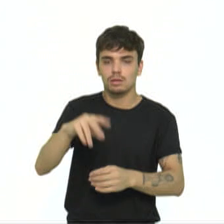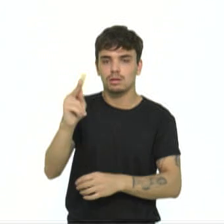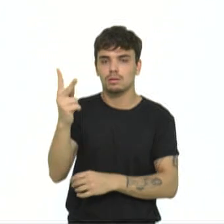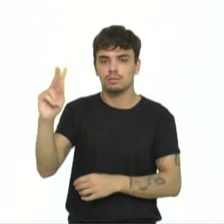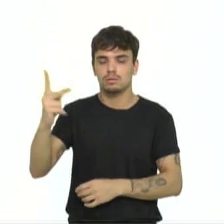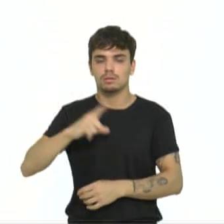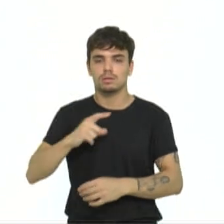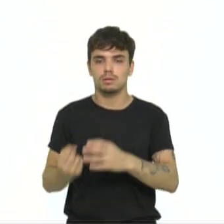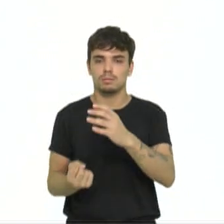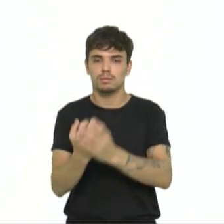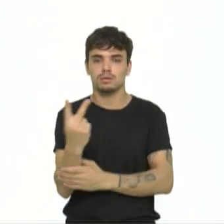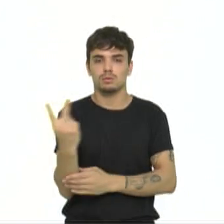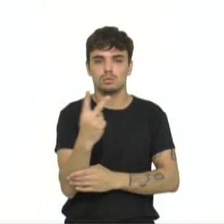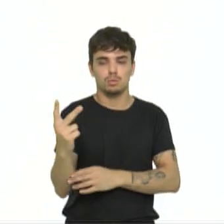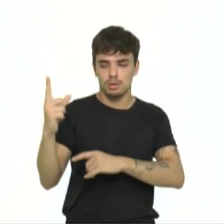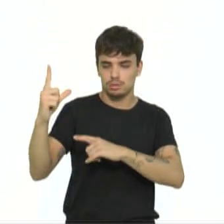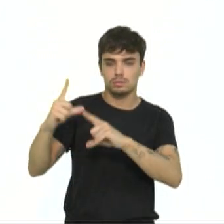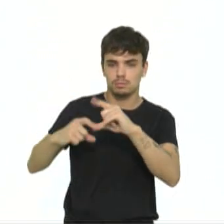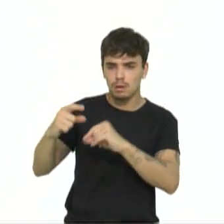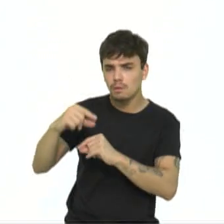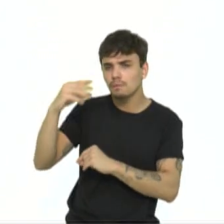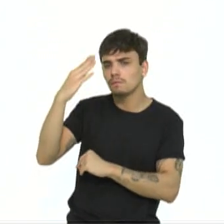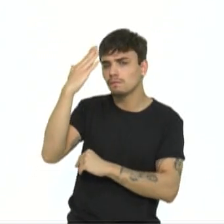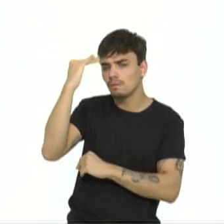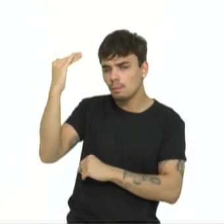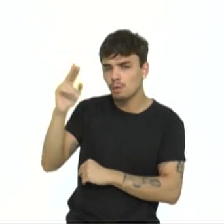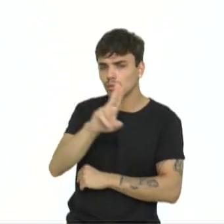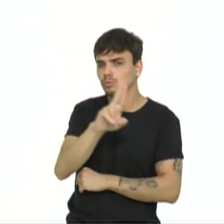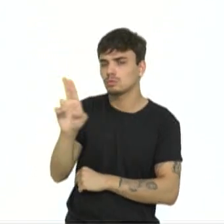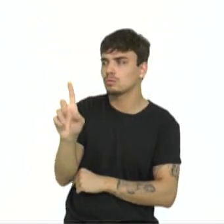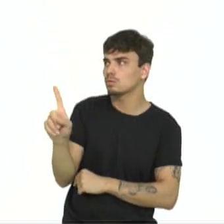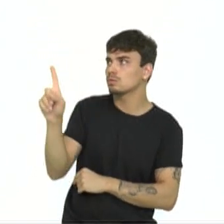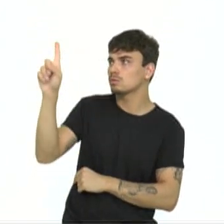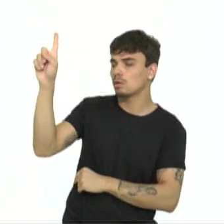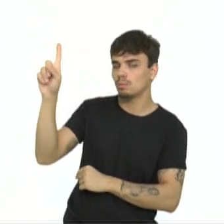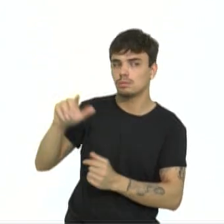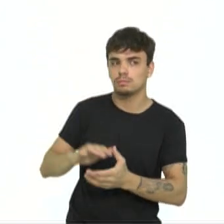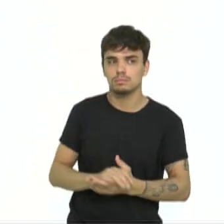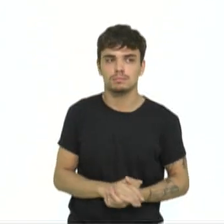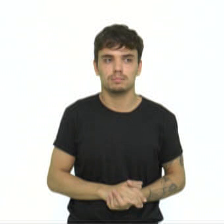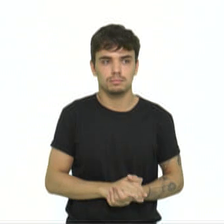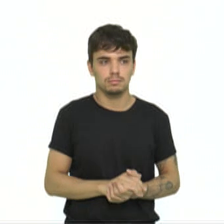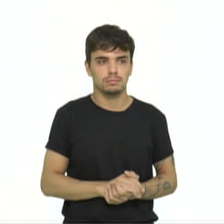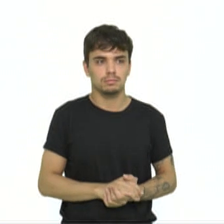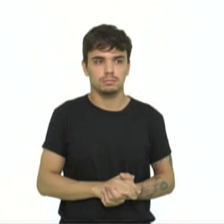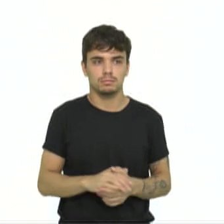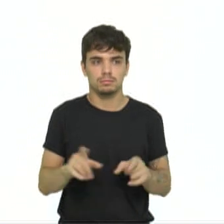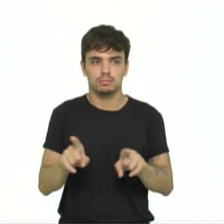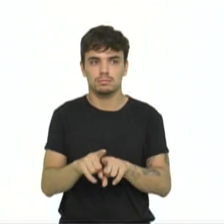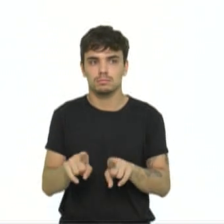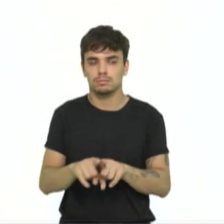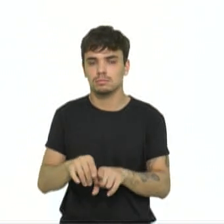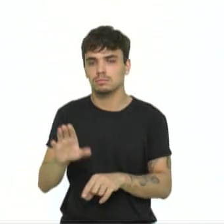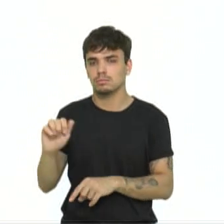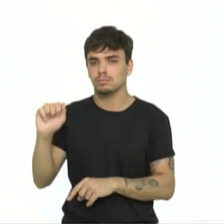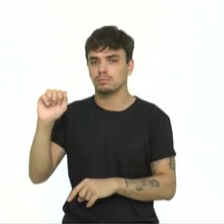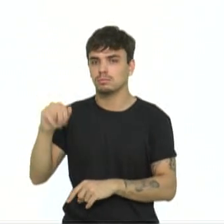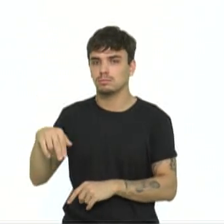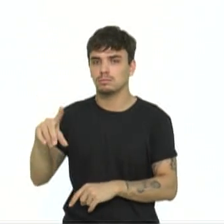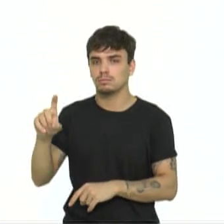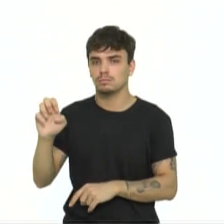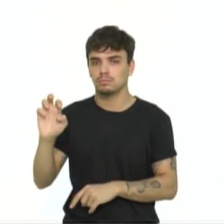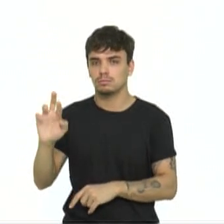nasceram de duas estrelas musicais, o Mac Hammer, que inventou a dança Hammer, e o Digital Underground,